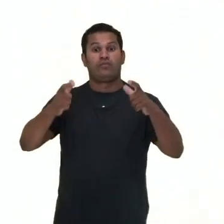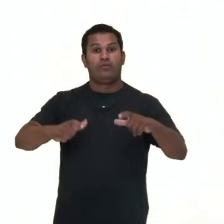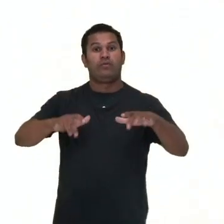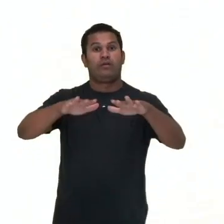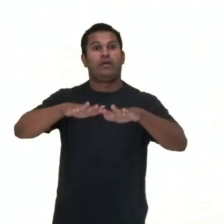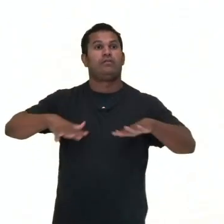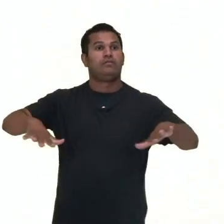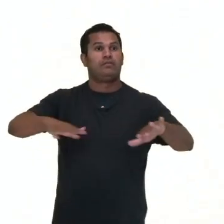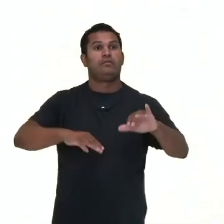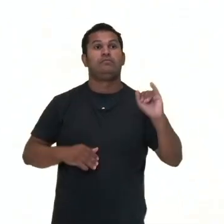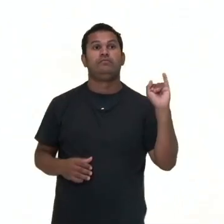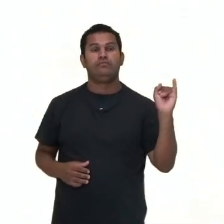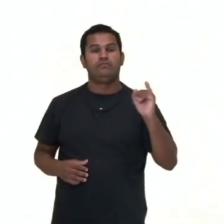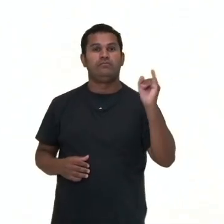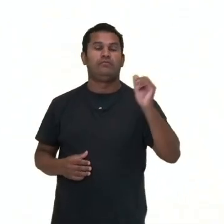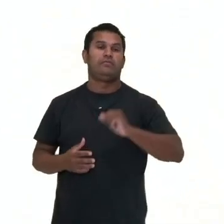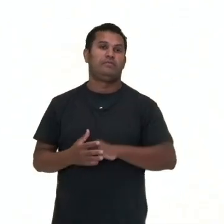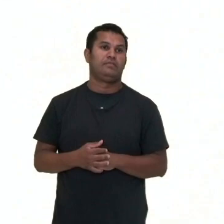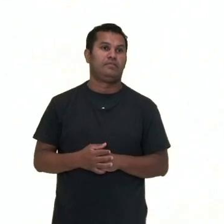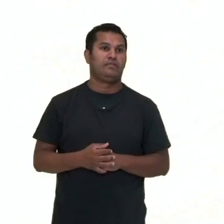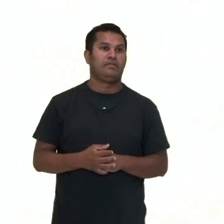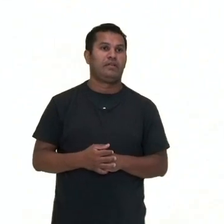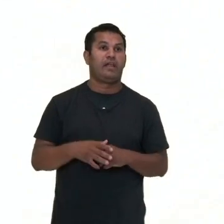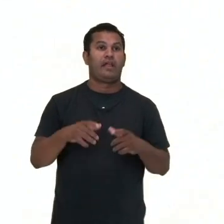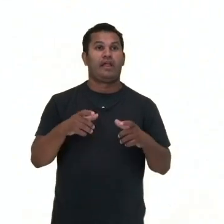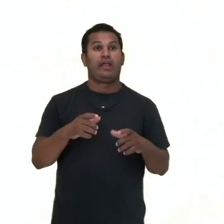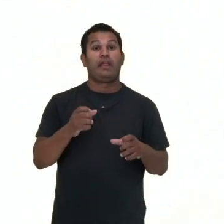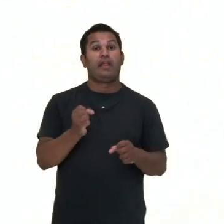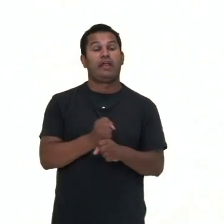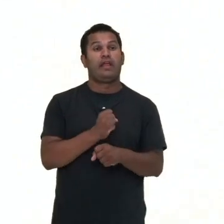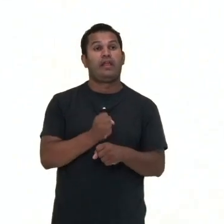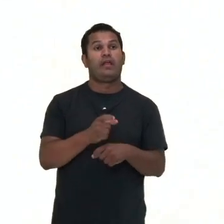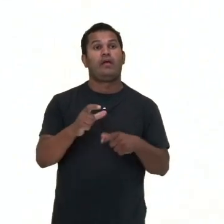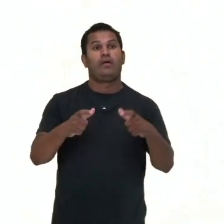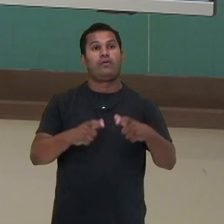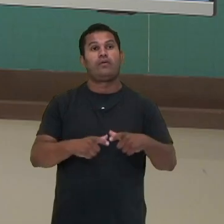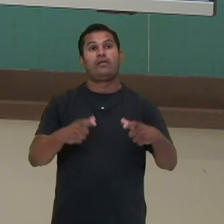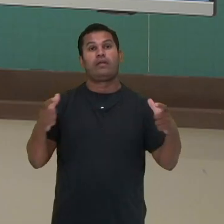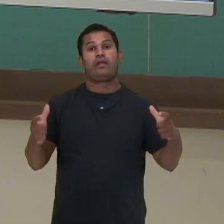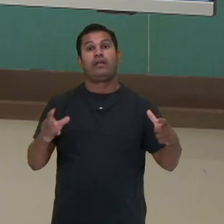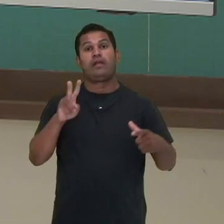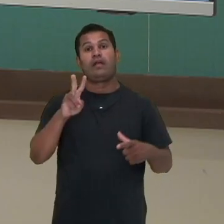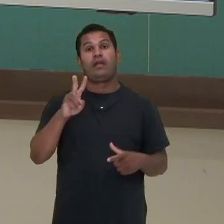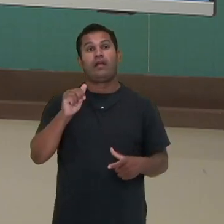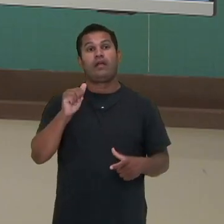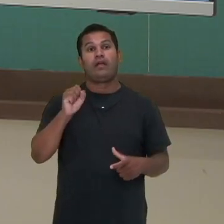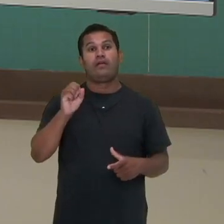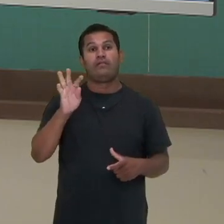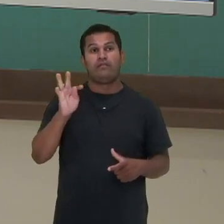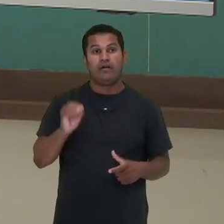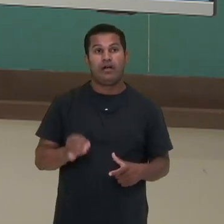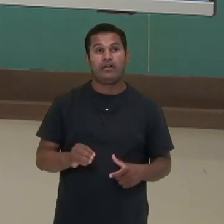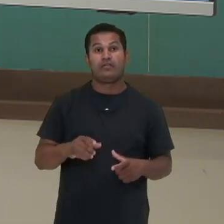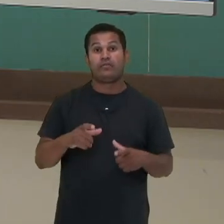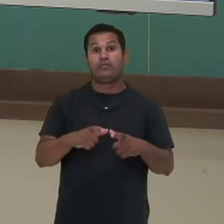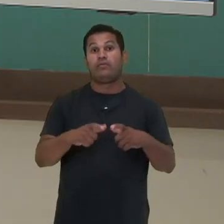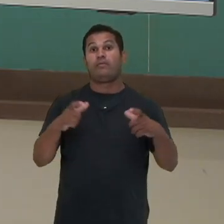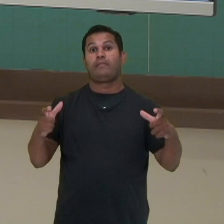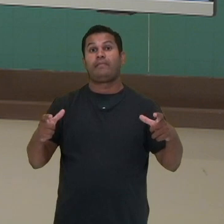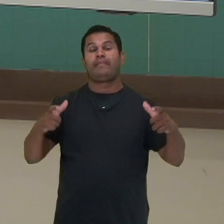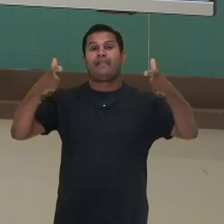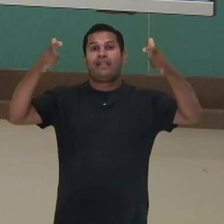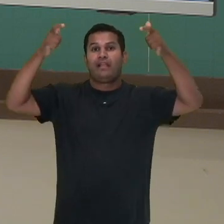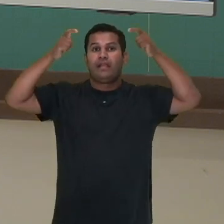pelo Mediterrâneo. A formação de vastos impérios coloniais, o caso específico de Portugal e Espanha,